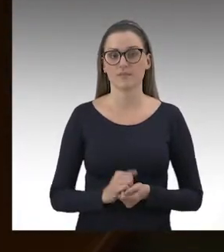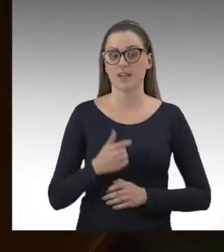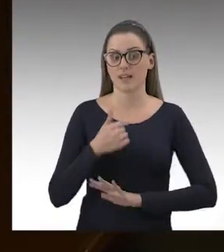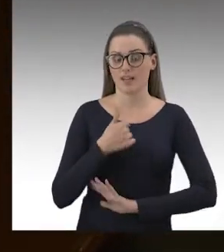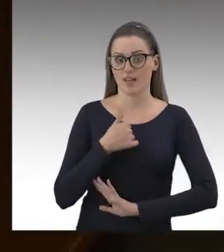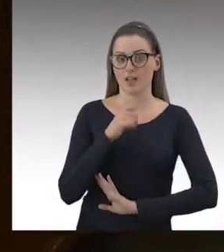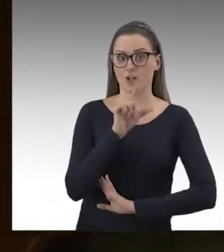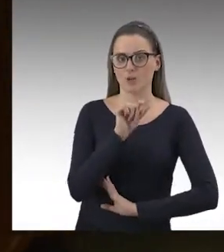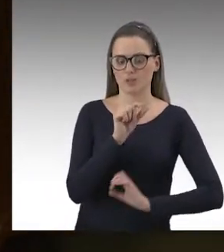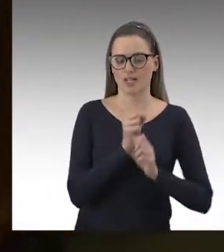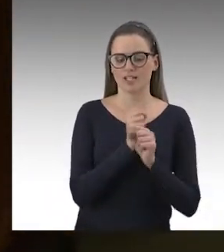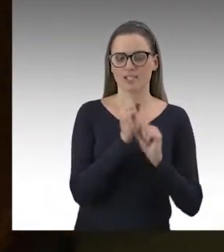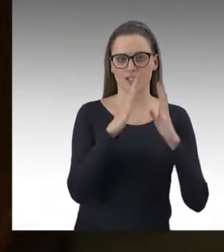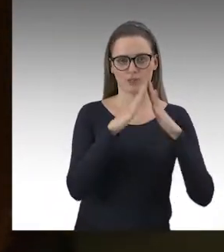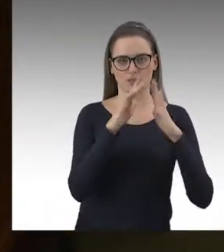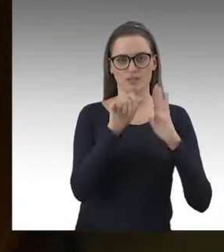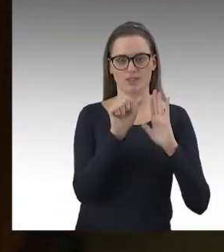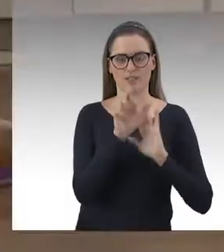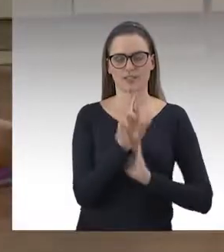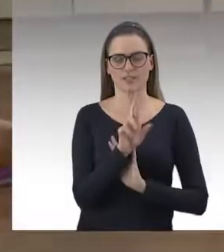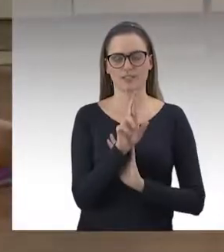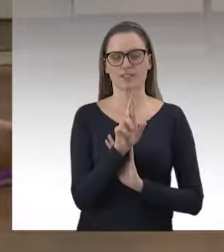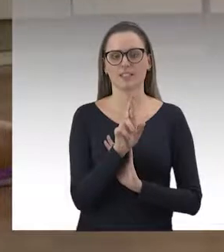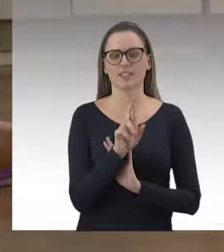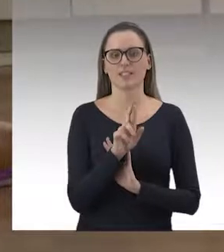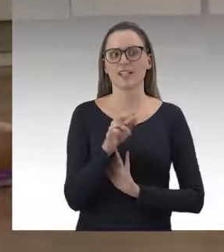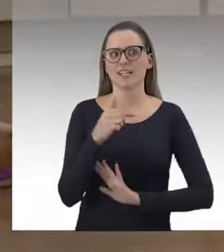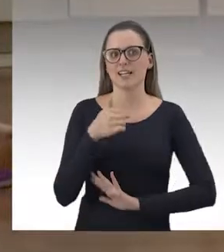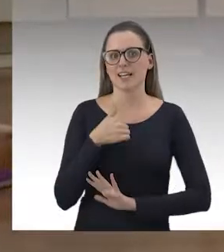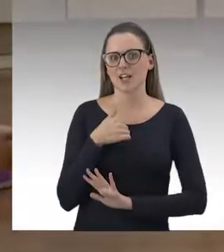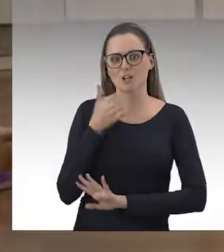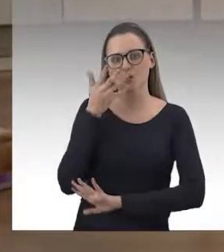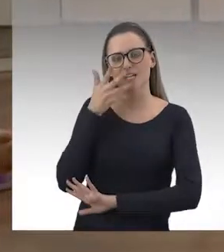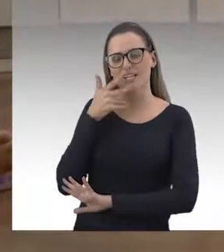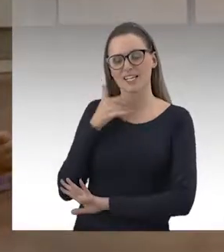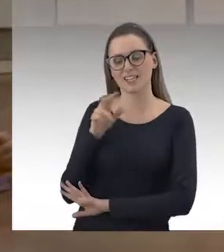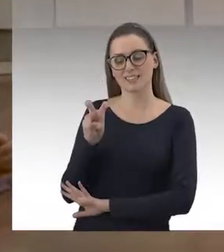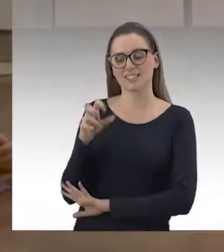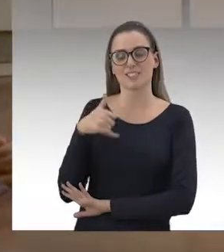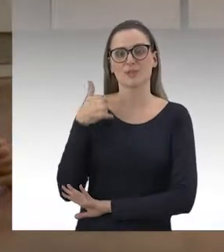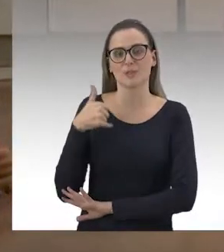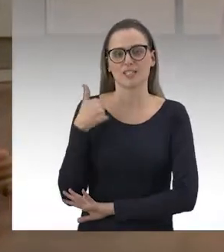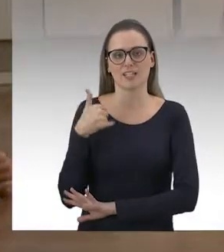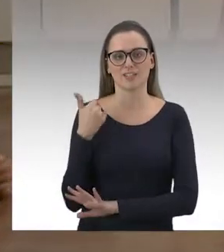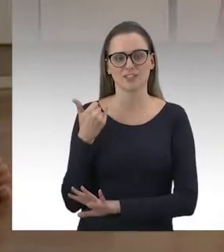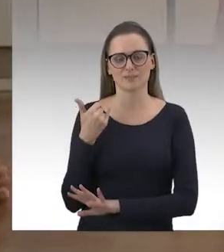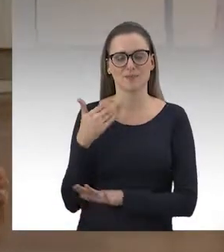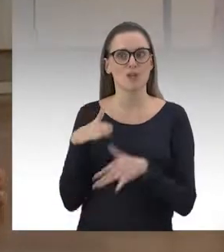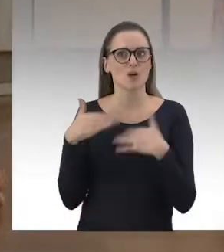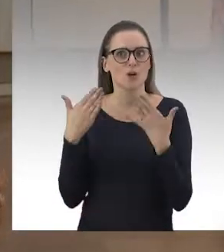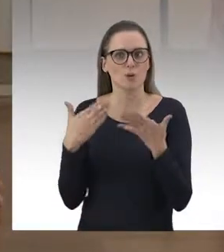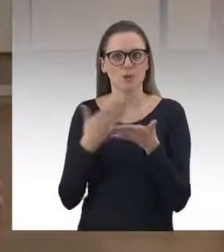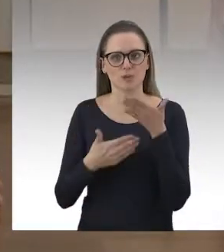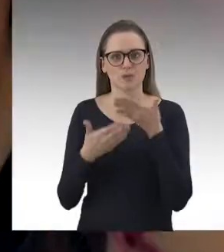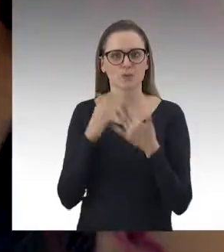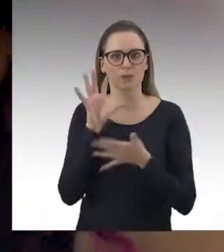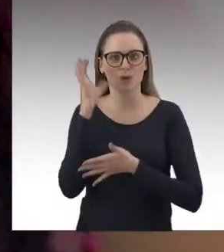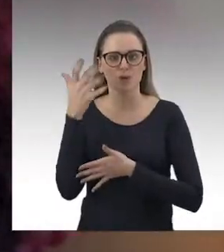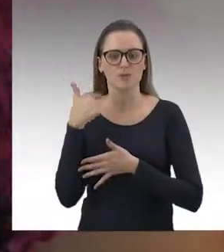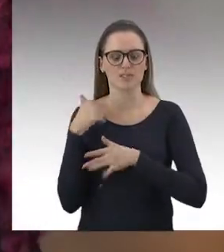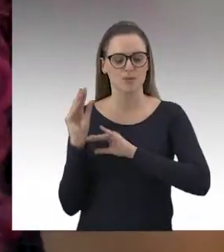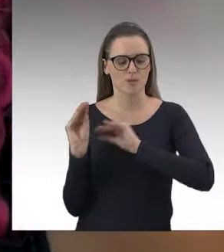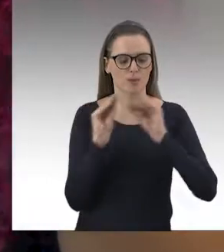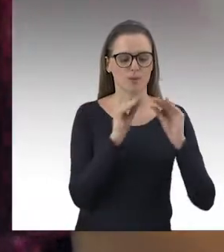Eu tô há 10 anos no abrigo e eu era muito pequena, eu tinha 5 anos quando tudo aconteceu, quando eu fui